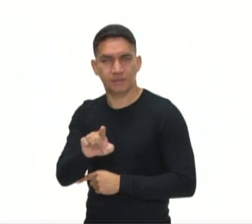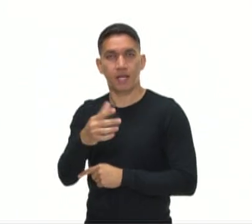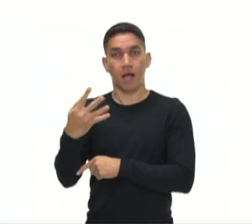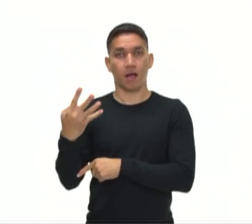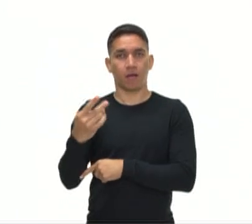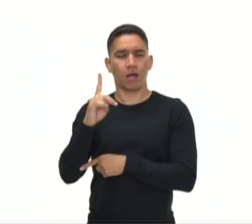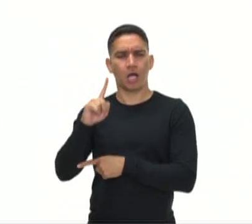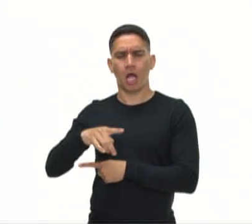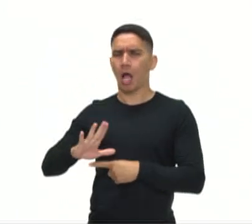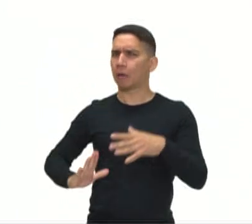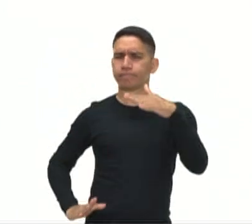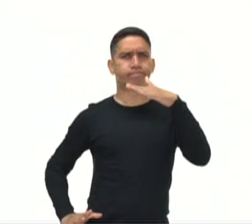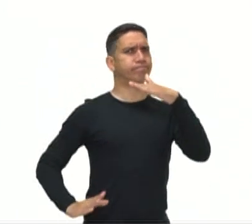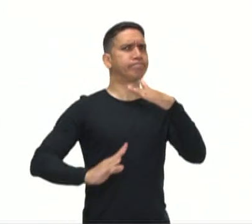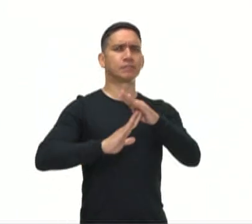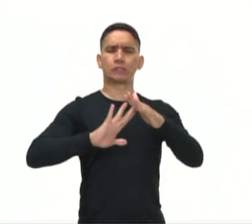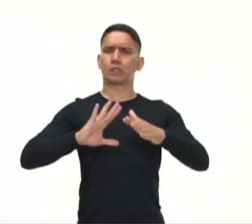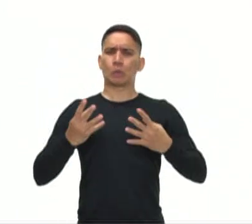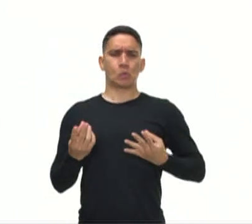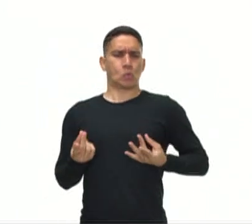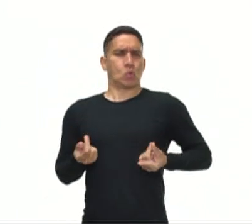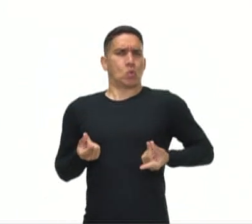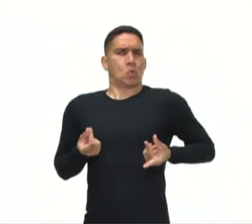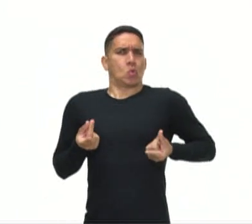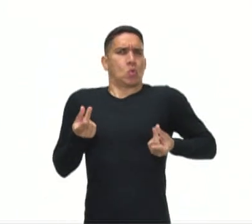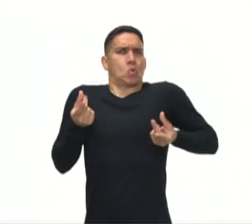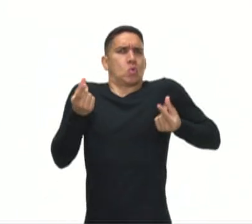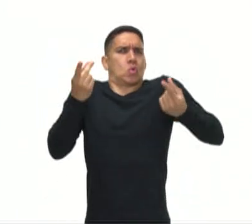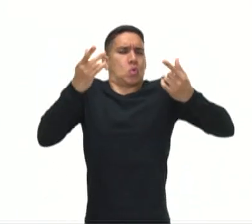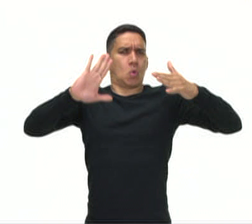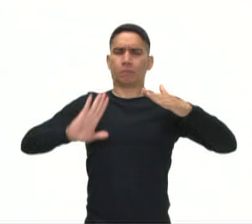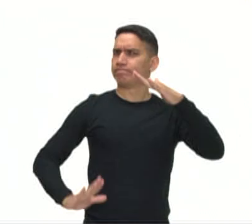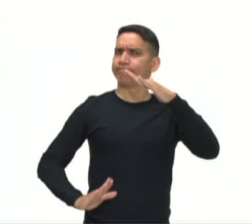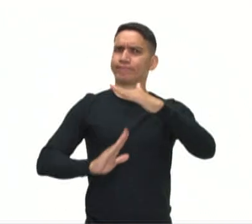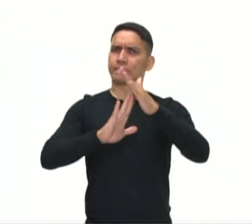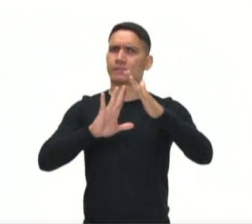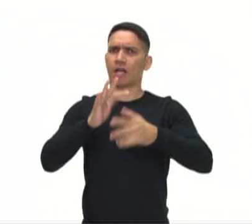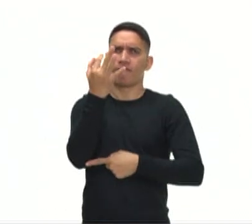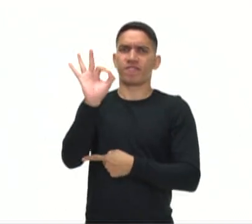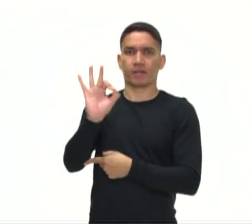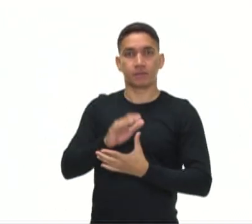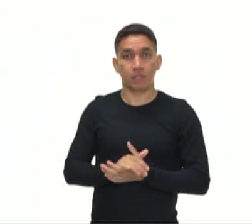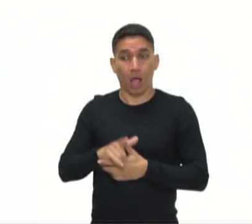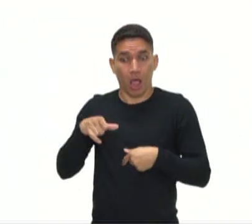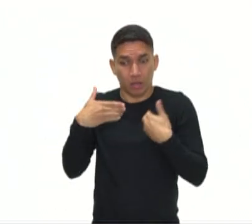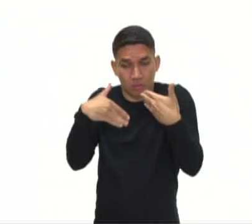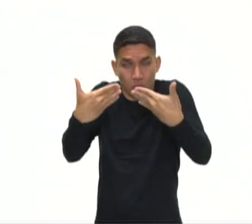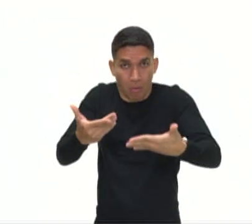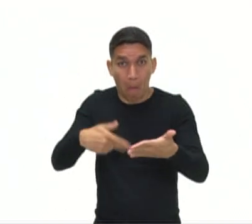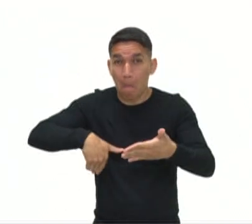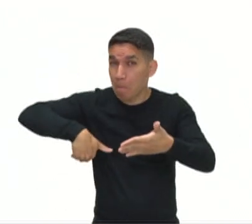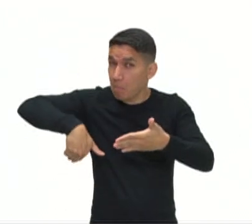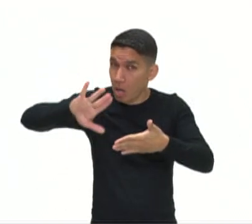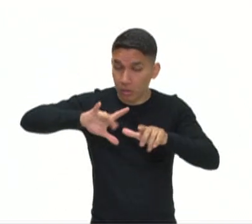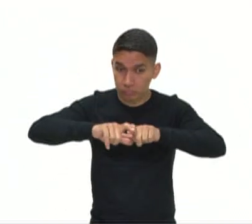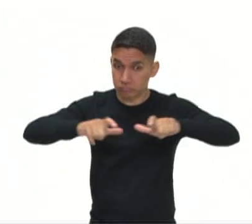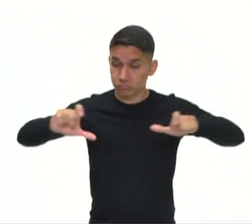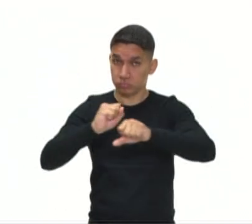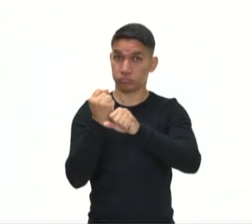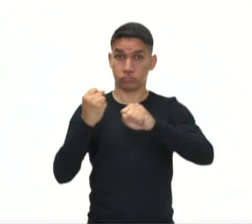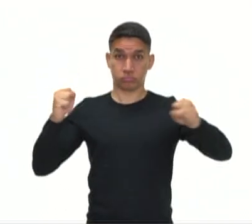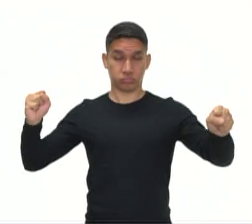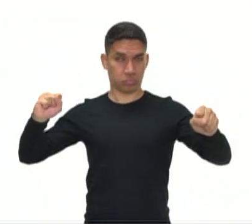e o luxo dos reis e da nobreza francesa. É considerado um dos maiores e mais luxuosos palácios